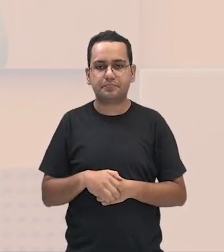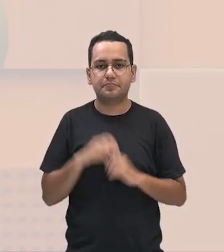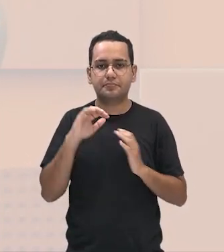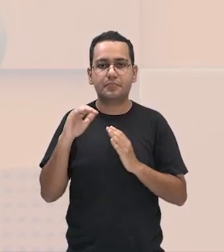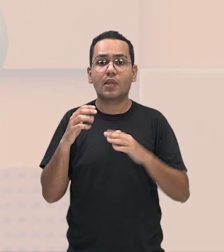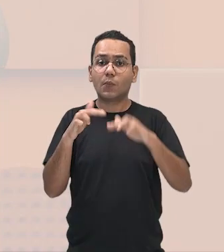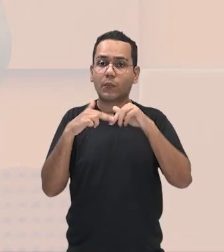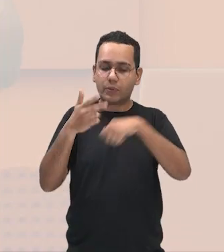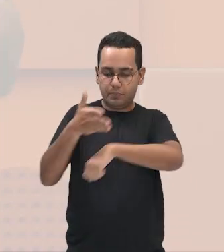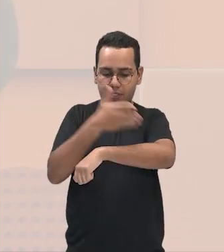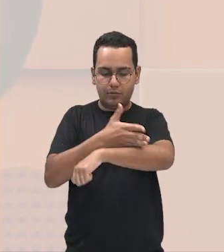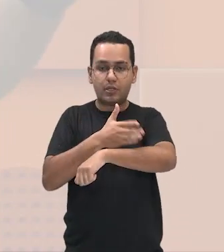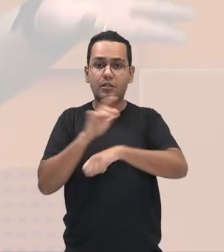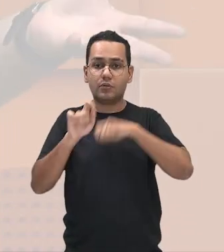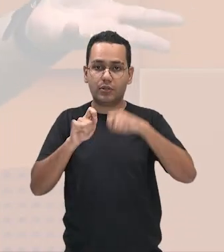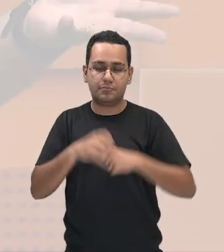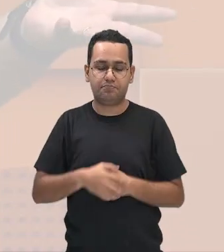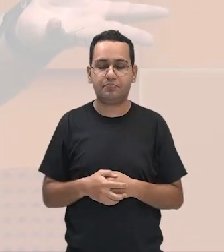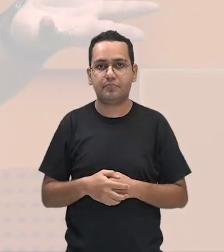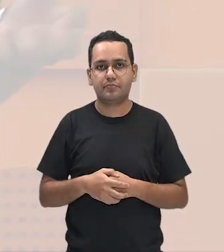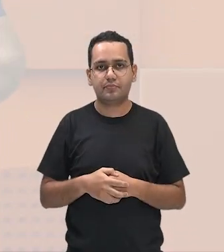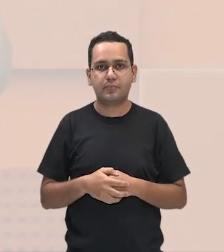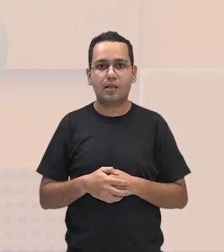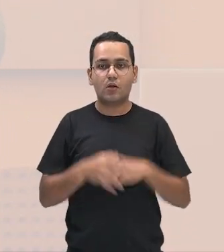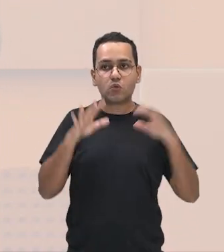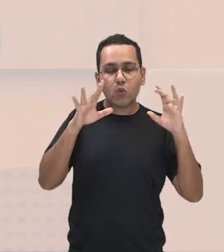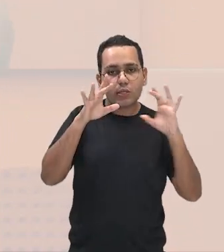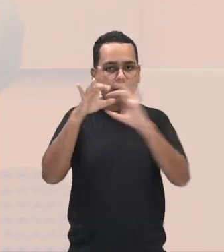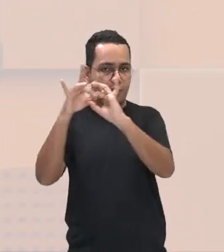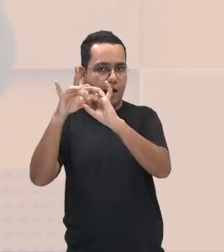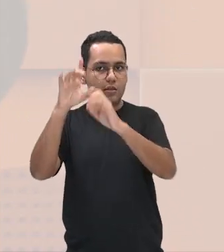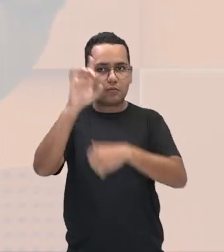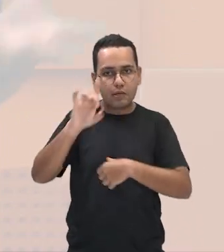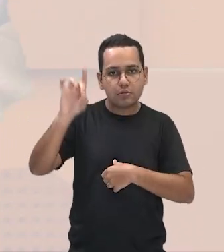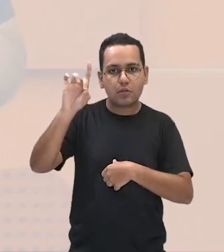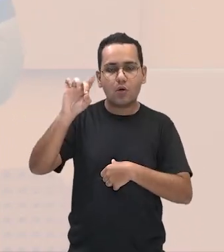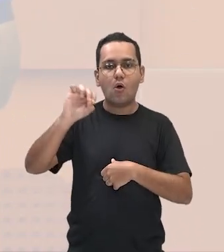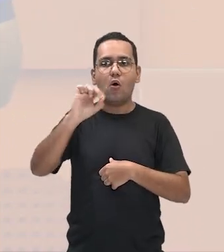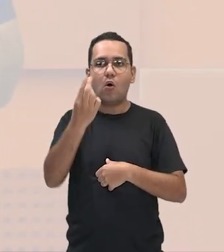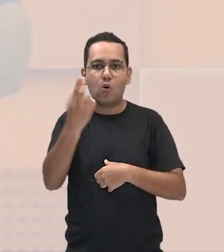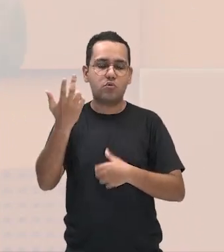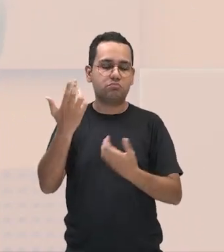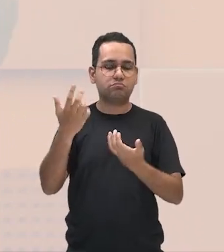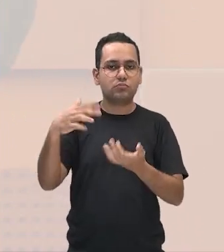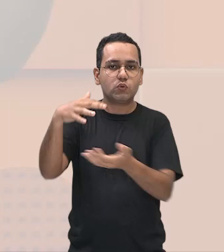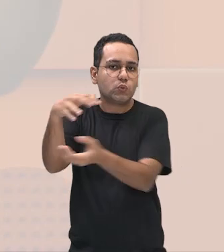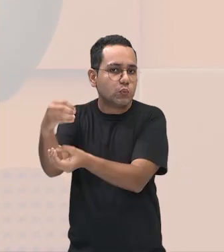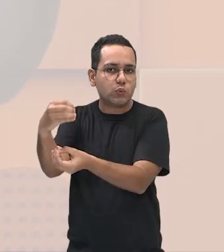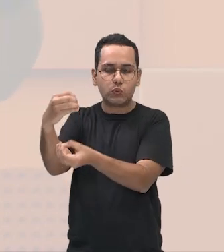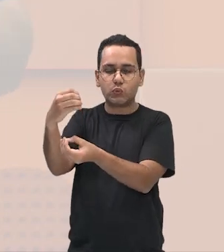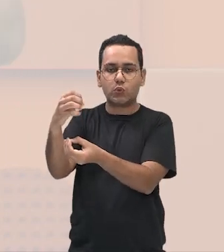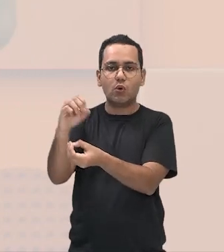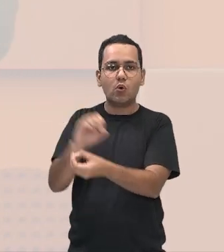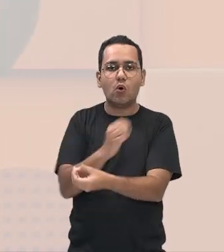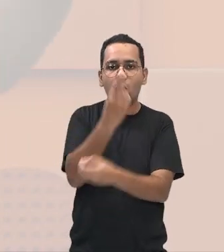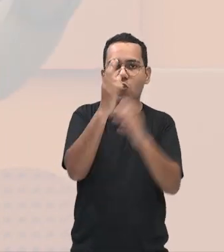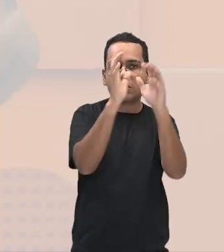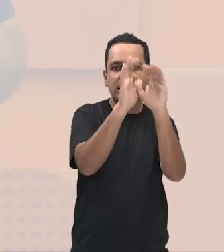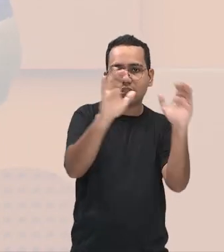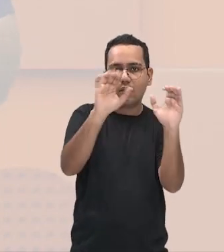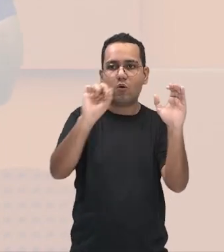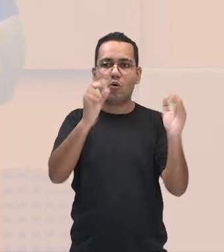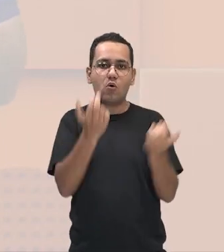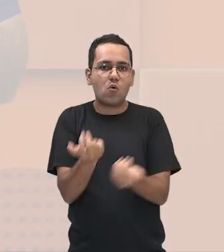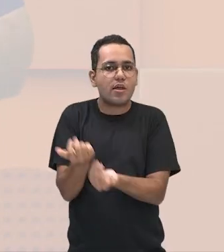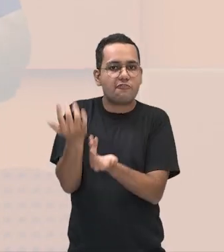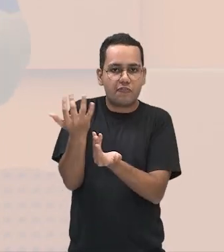medo. Ou eu estou com Deus, ou eu estou, então, com o diabo. Ou eu estou no céu, ou eu estou no inferno. Isso era uma mentalidade